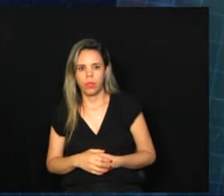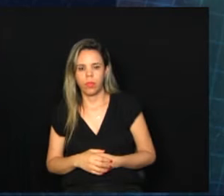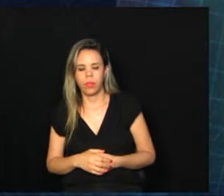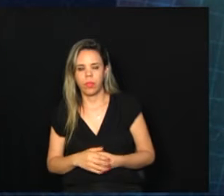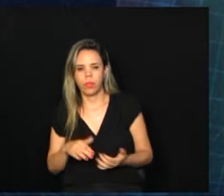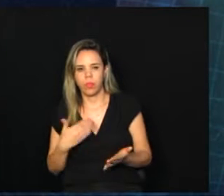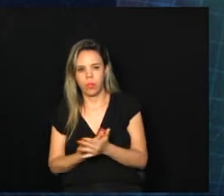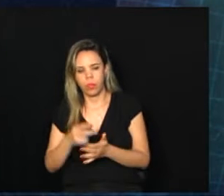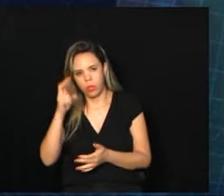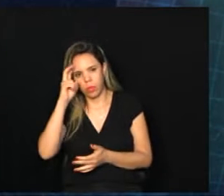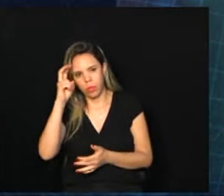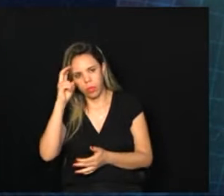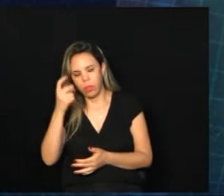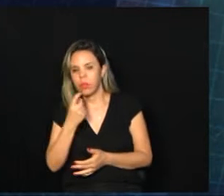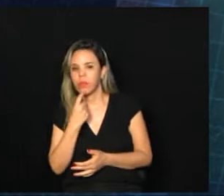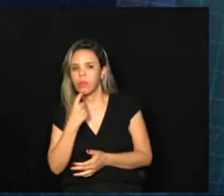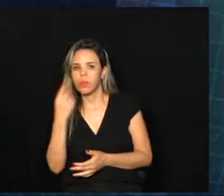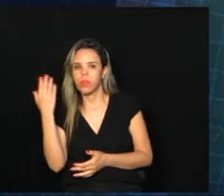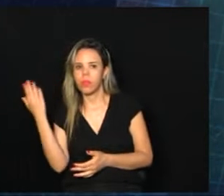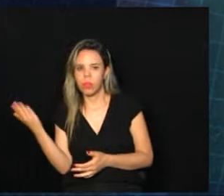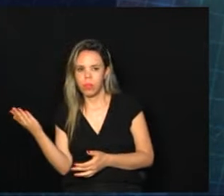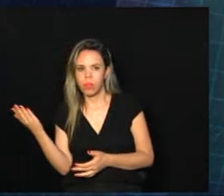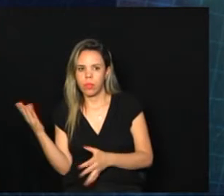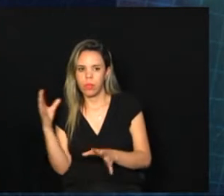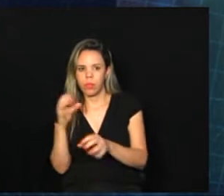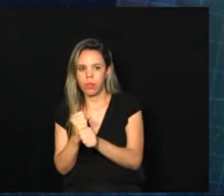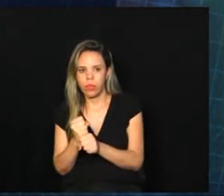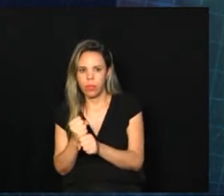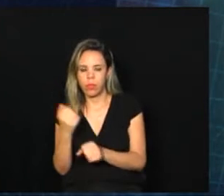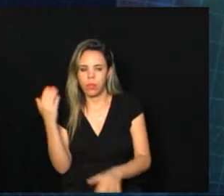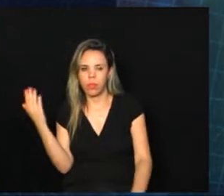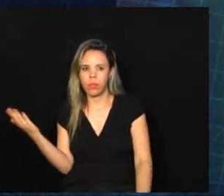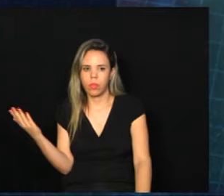esta quinta-feira e Campinas somou aí